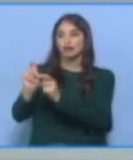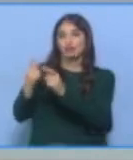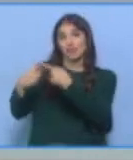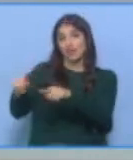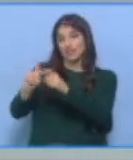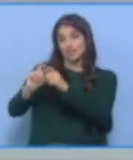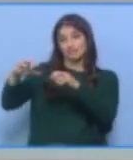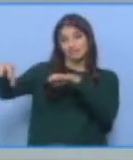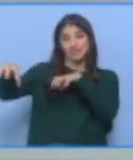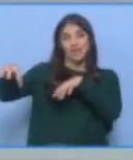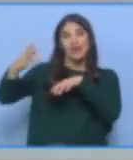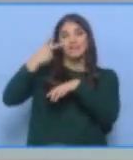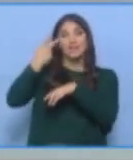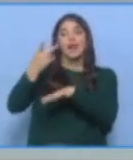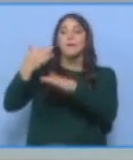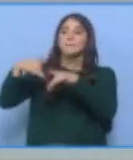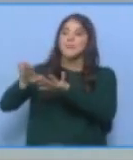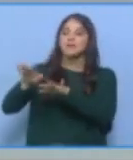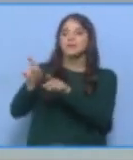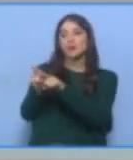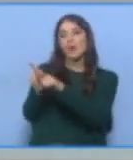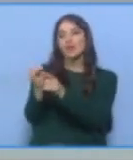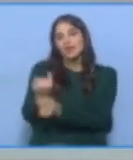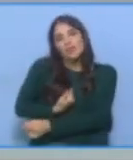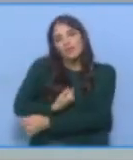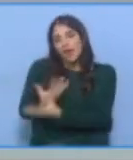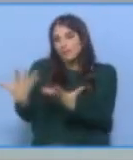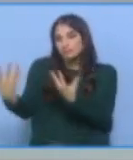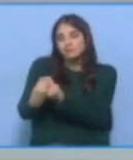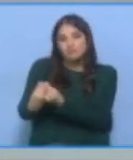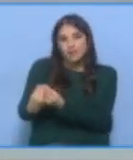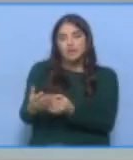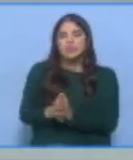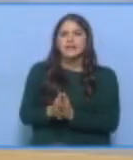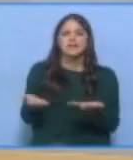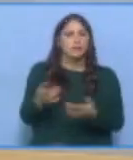que fez com que a sua vida fosse tão breve, com que ele morresse aos 15 anos? Exatamente.